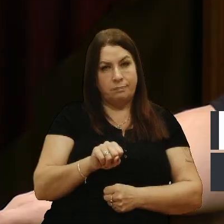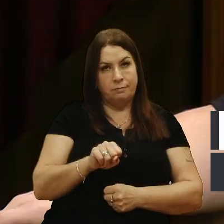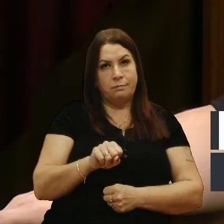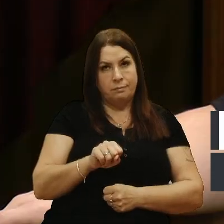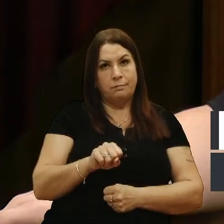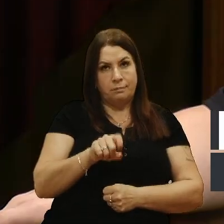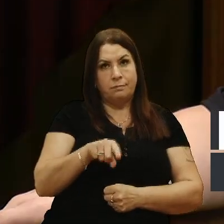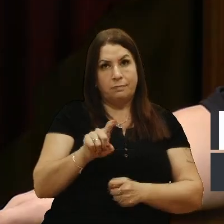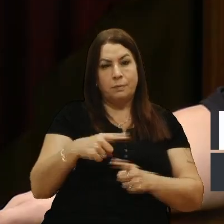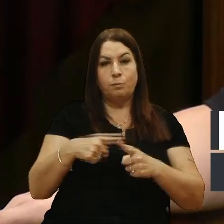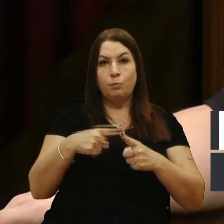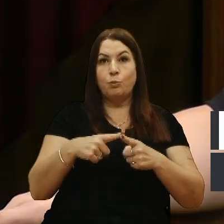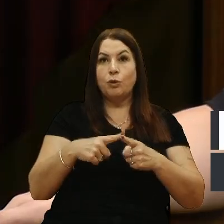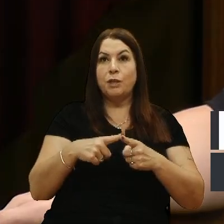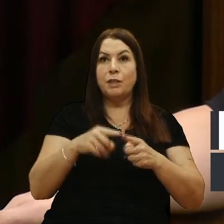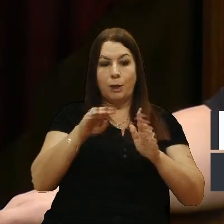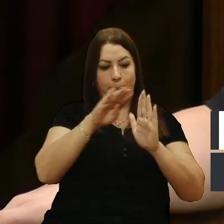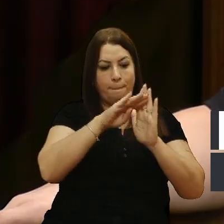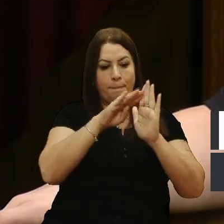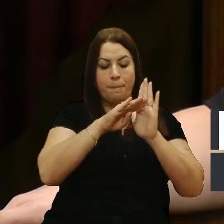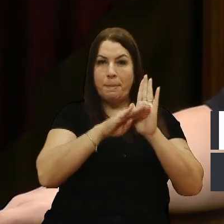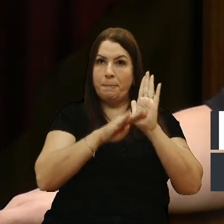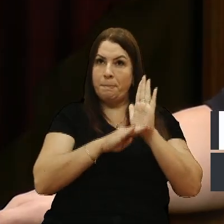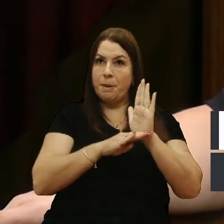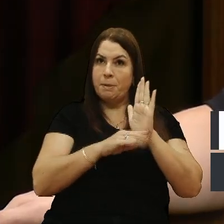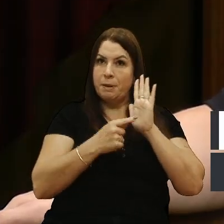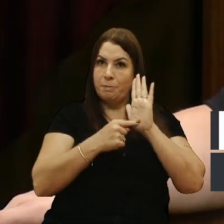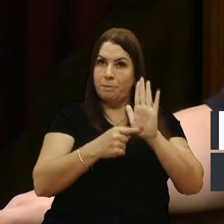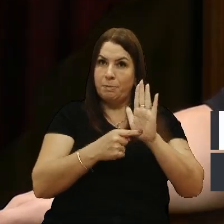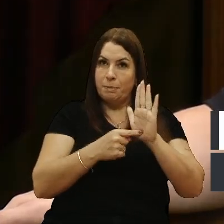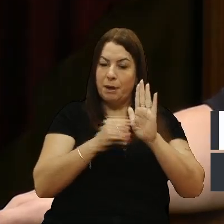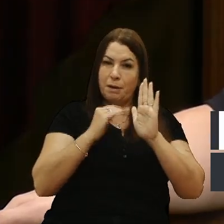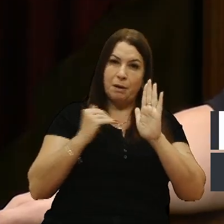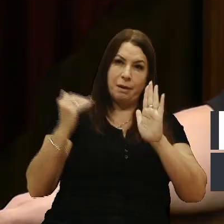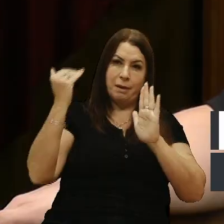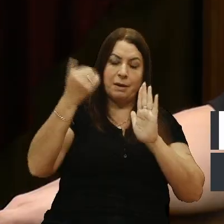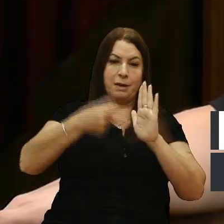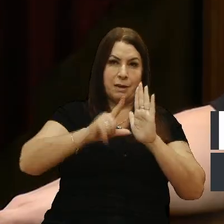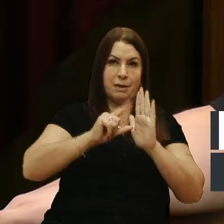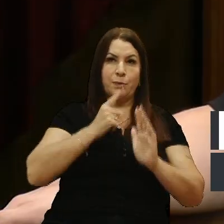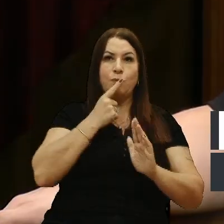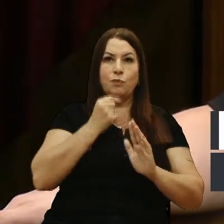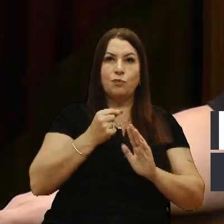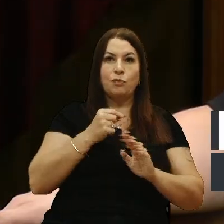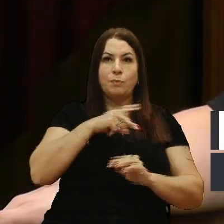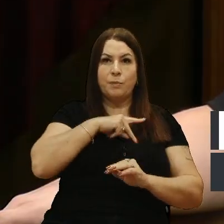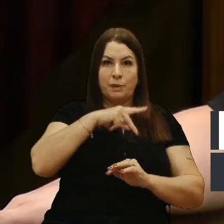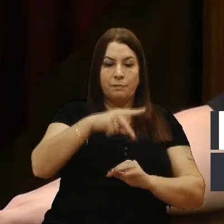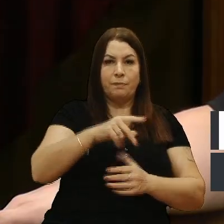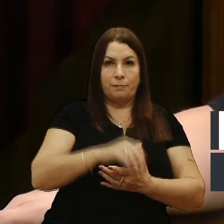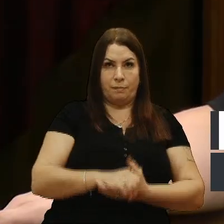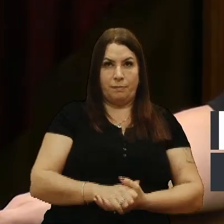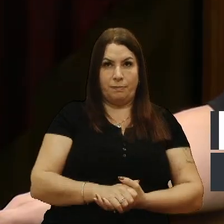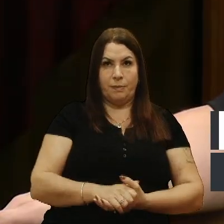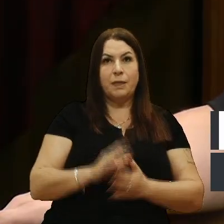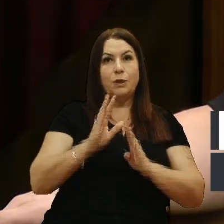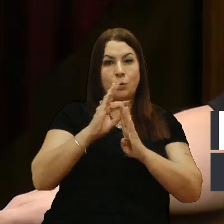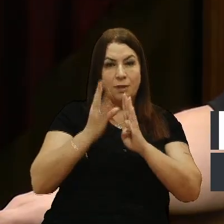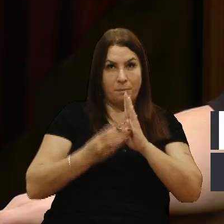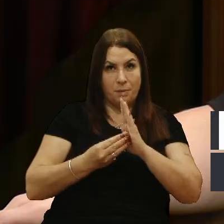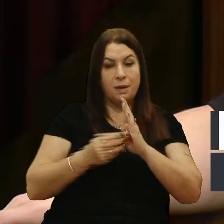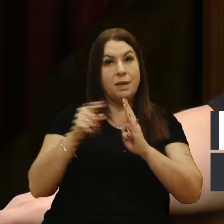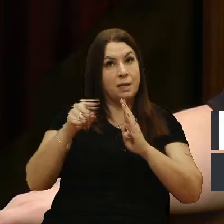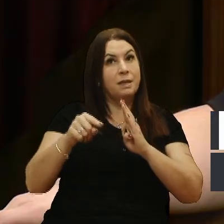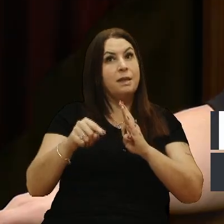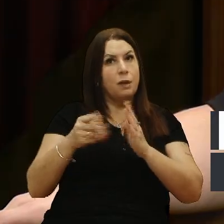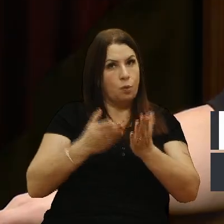Vai atingir sim, porque tem um cronograma estabelecido na autarquia muito antes do João Ex ser presidente do SAMAI. E está